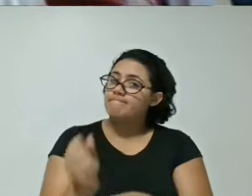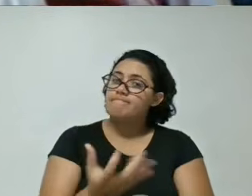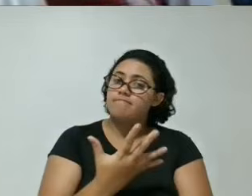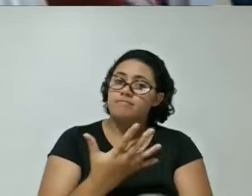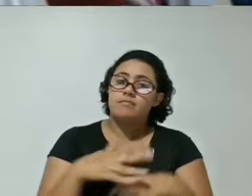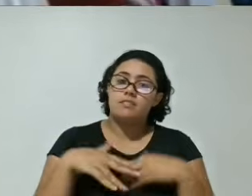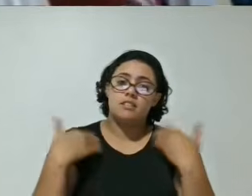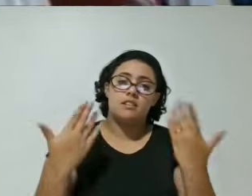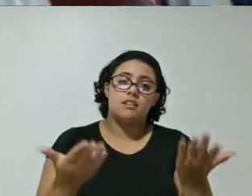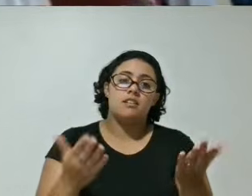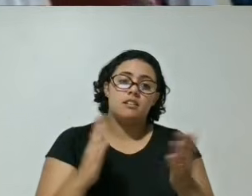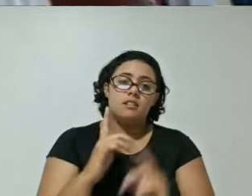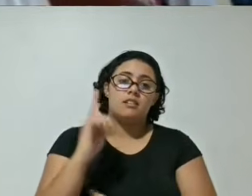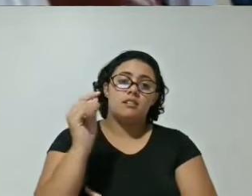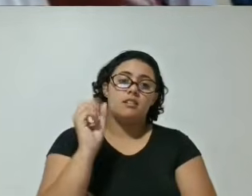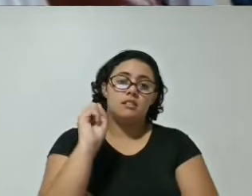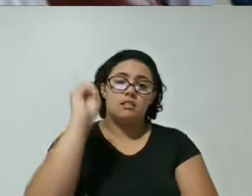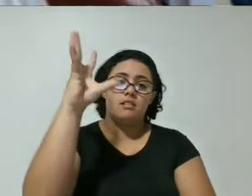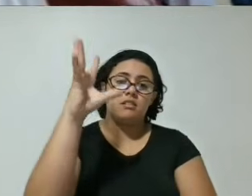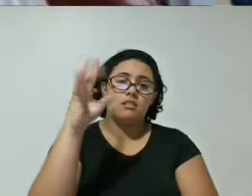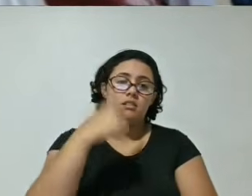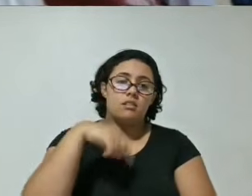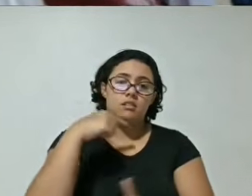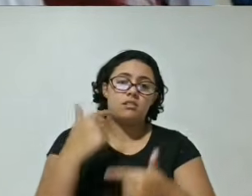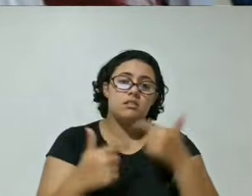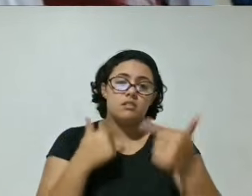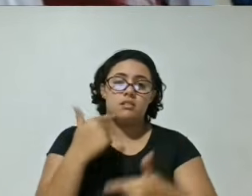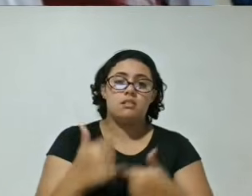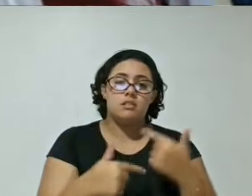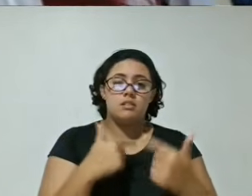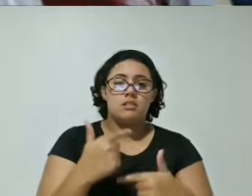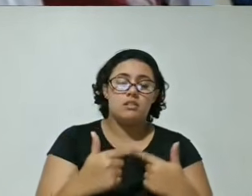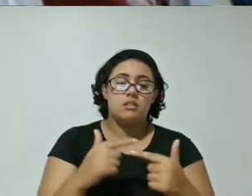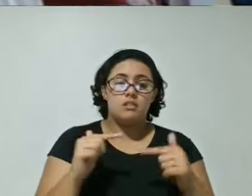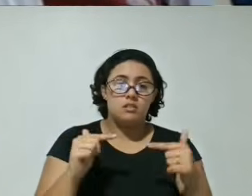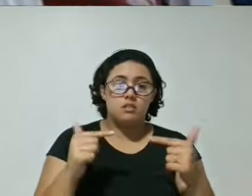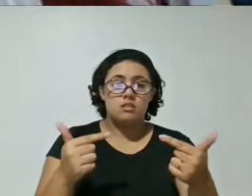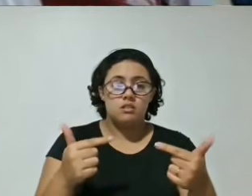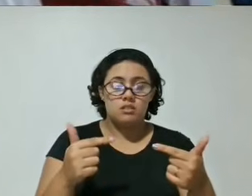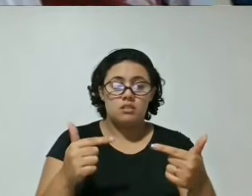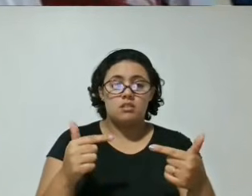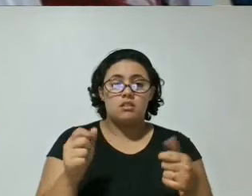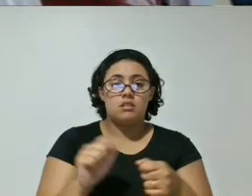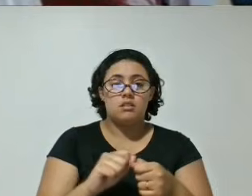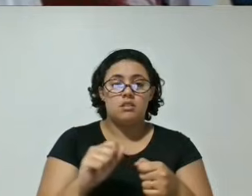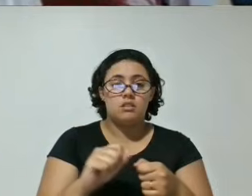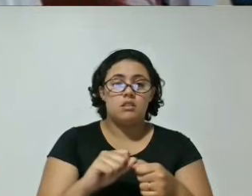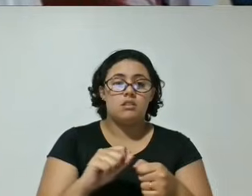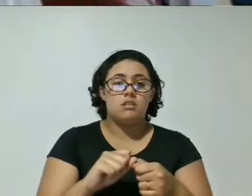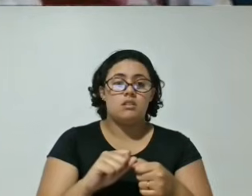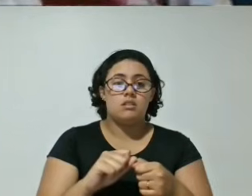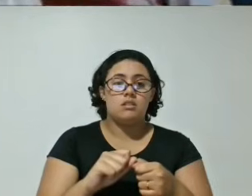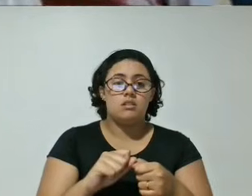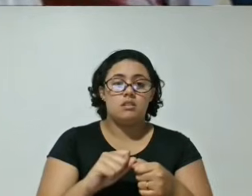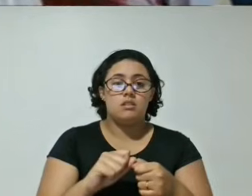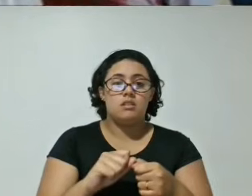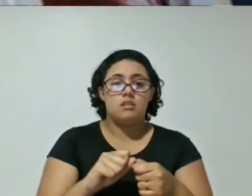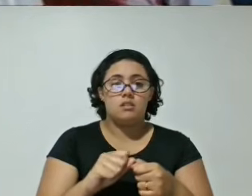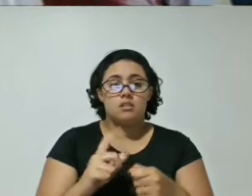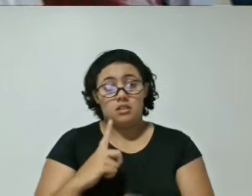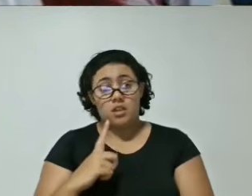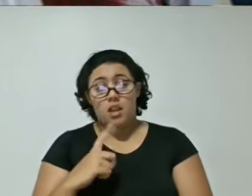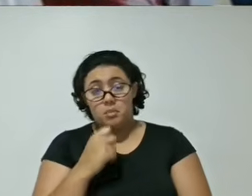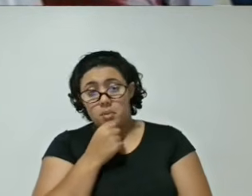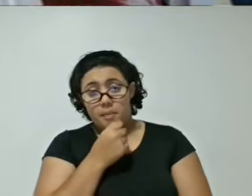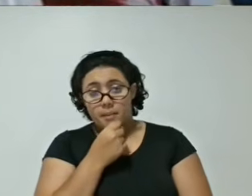E levou boa parte do nosso trabalho. Mas, assim, com sorte, eu fazia as entrevistas. Eu tenho os áudios. Eu fazia